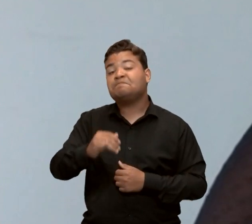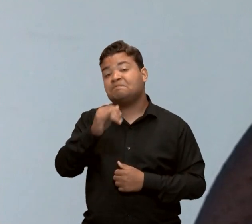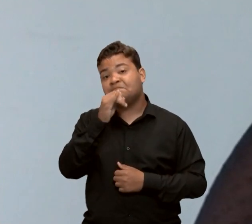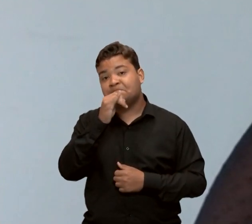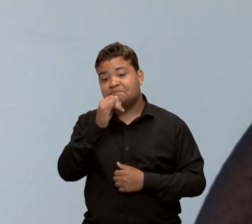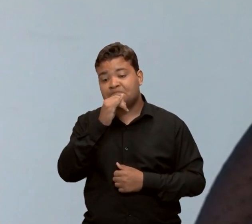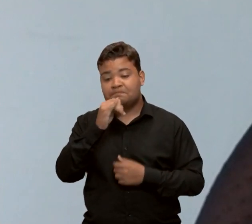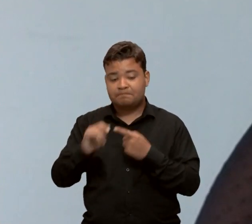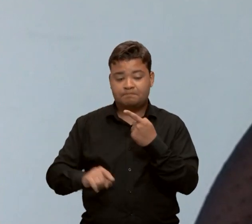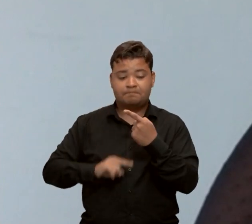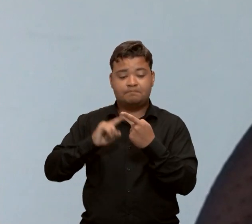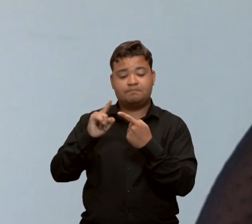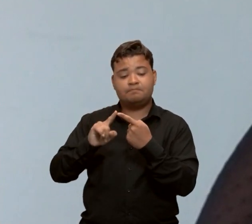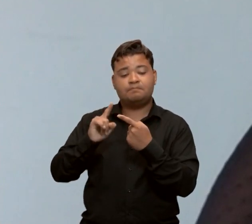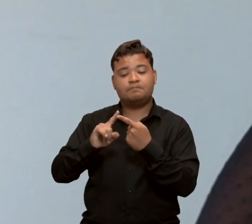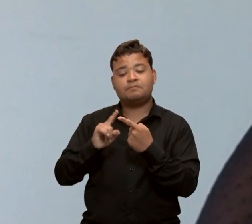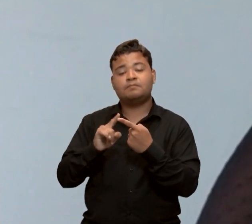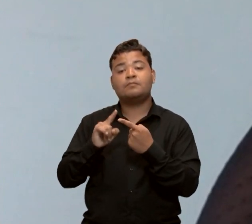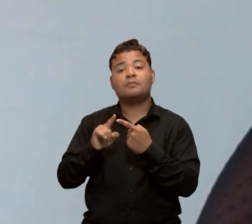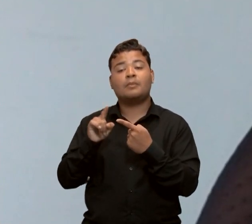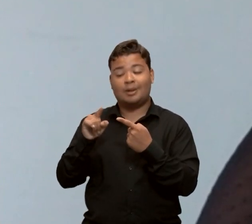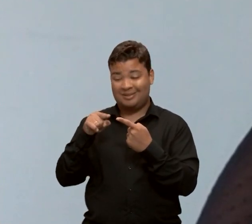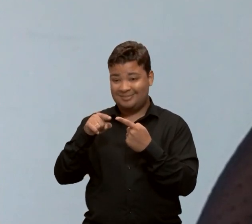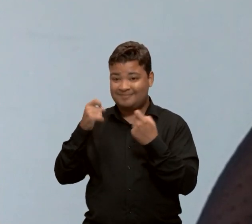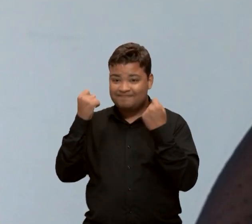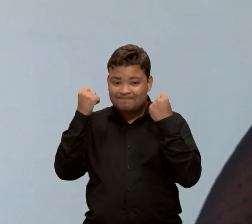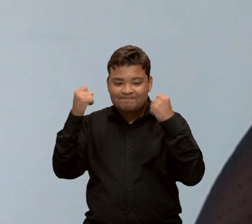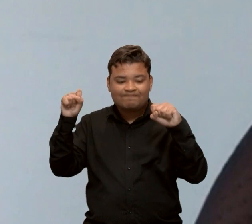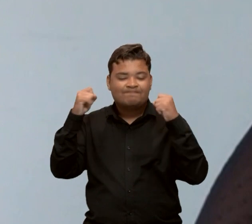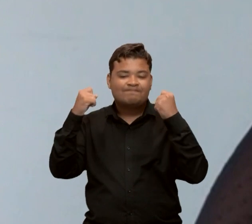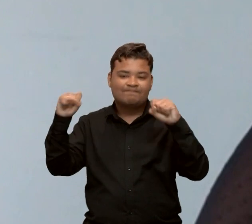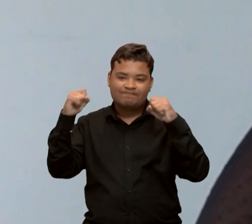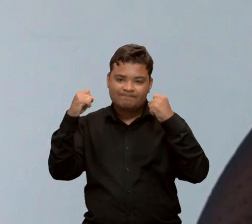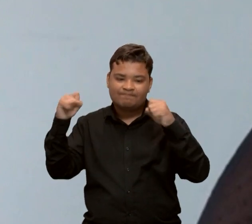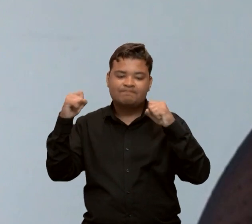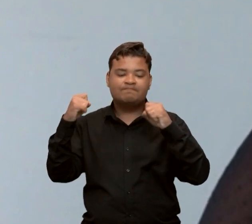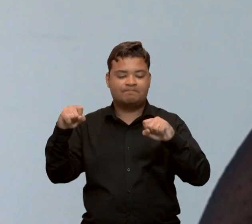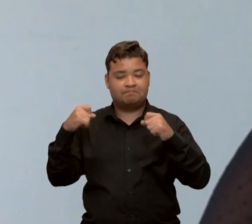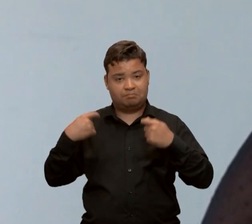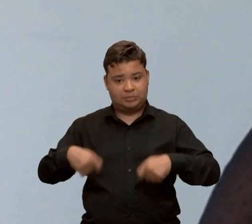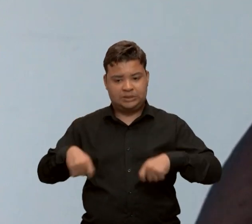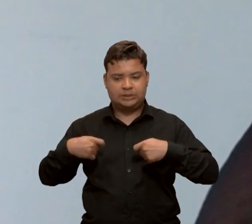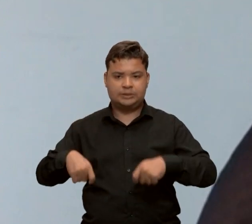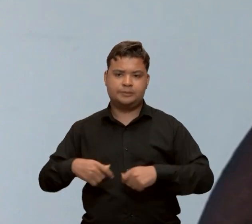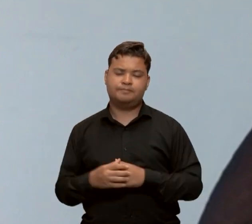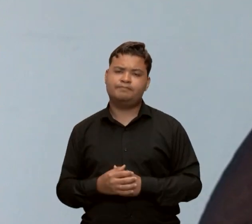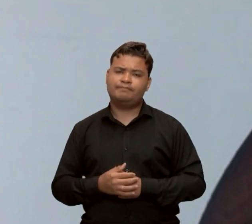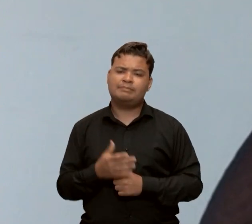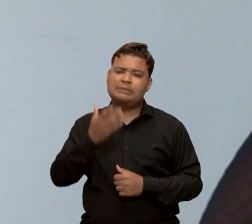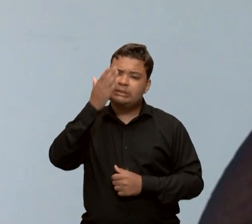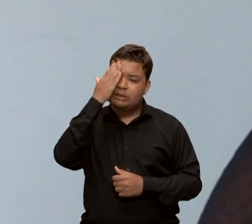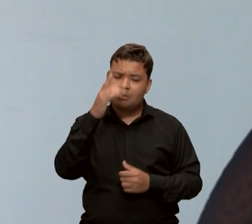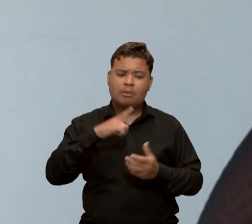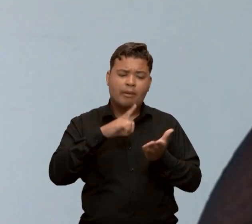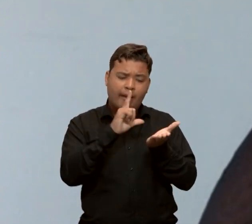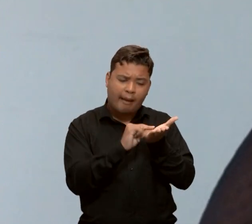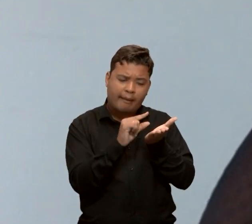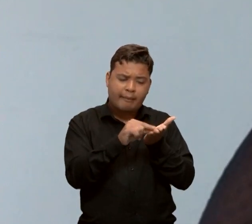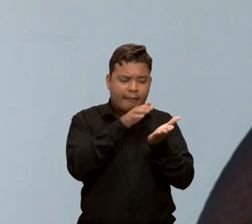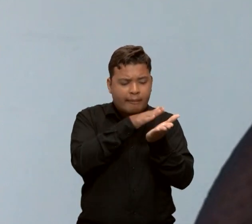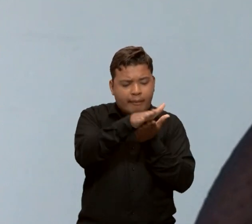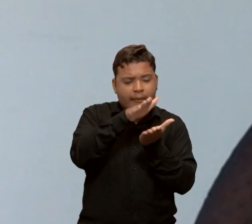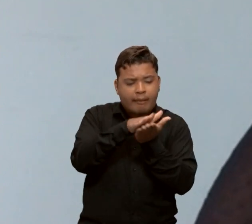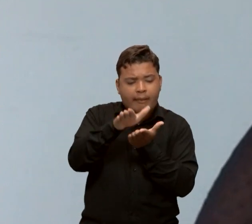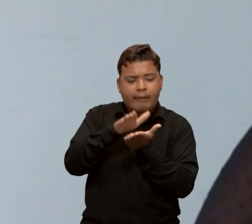pilares está relacionado ao exercício físico. Né? Então, hoje a gente sabe, a literatura, né, vários